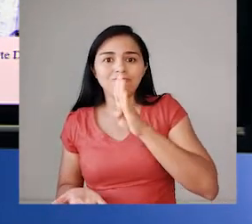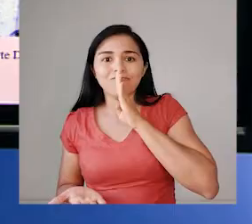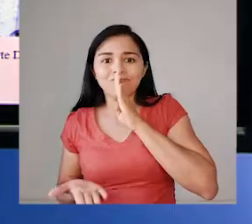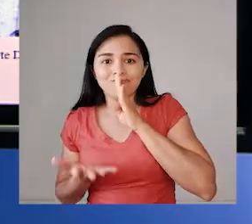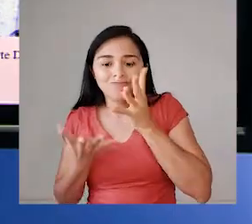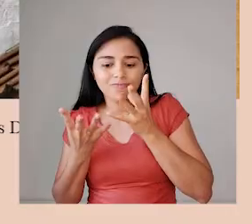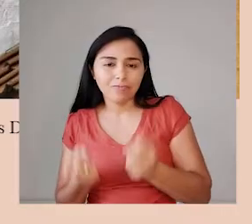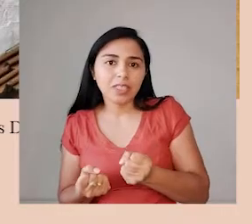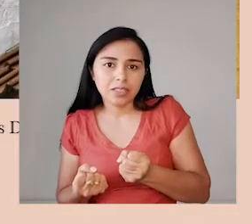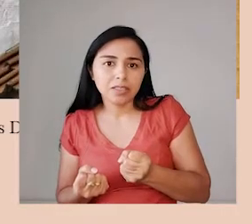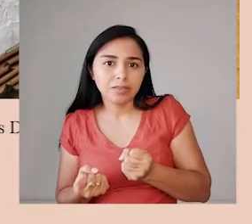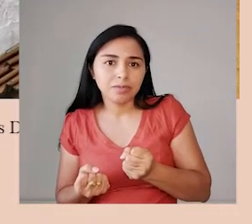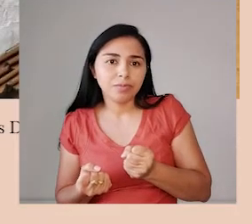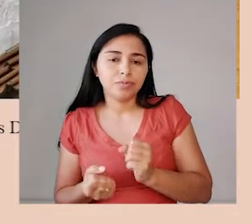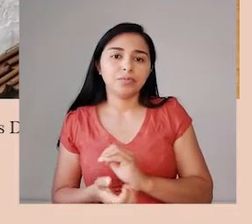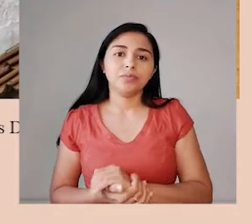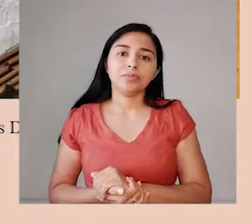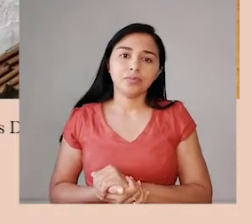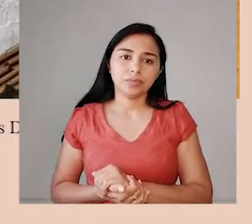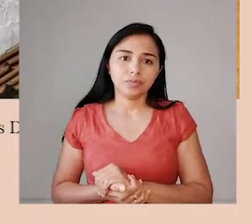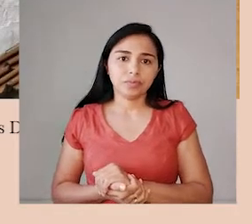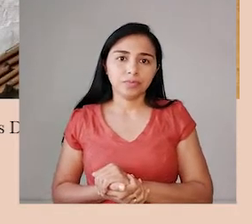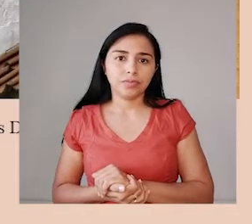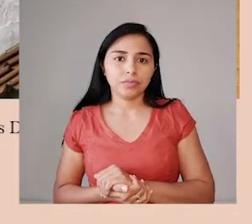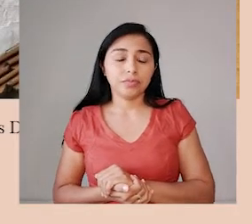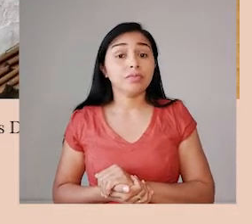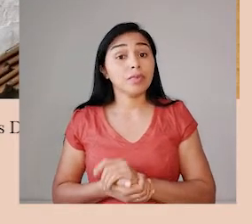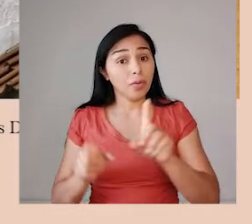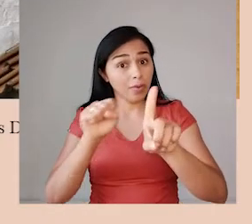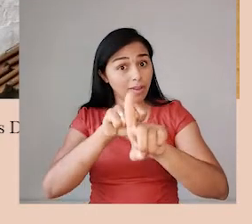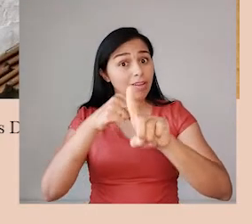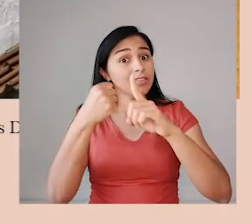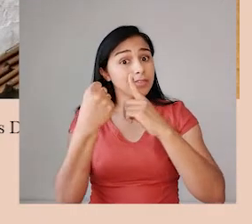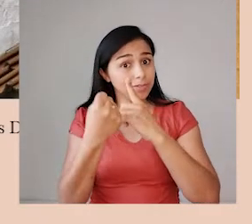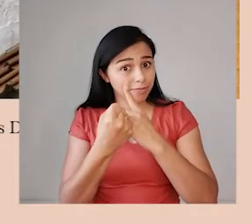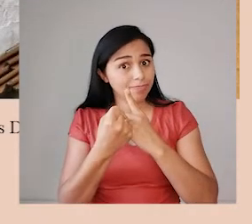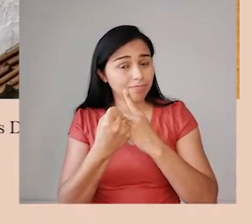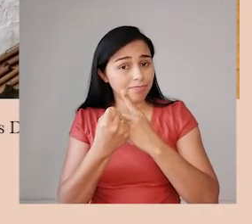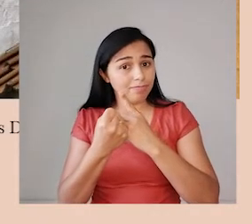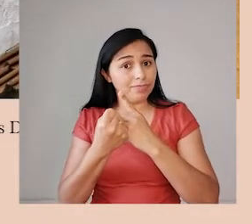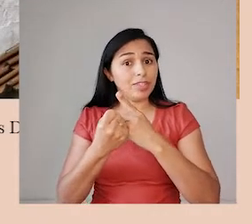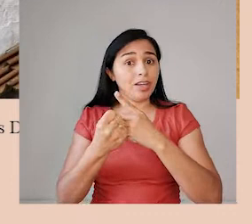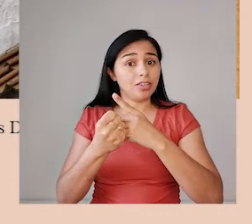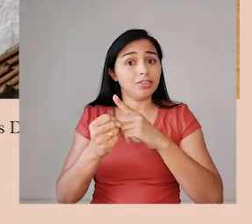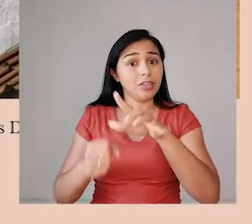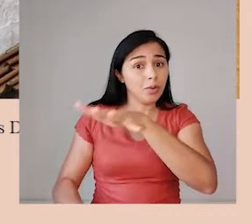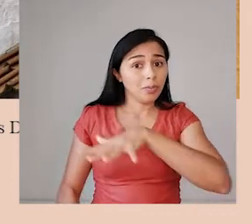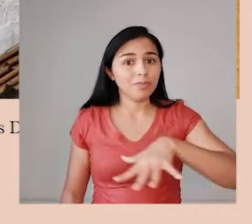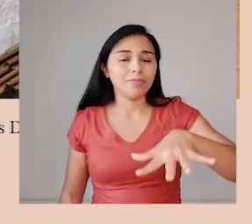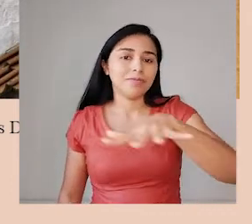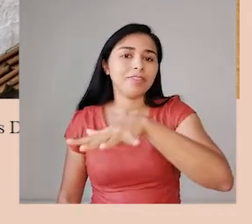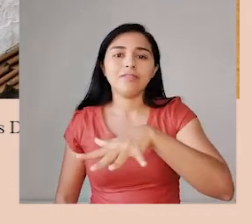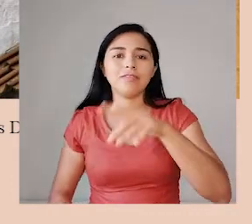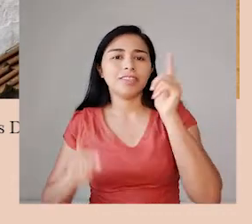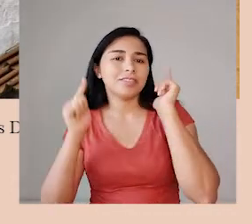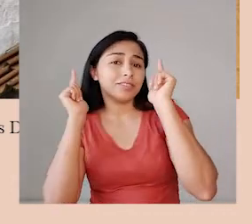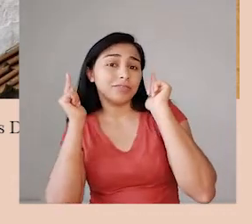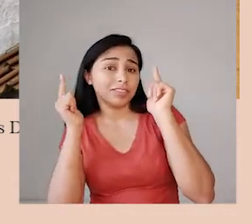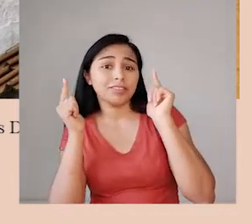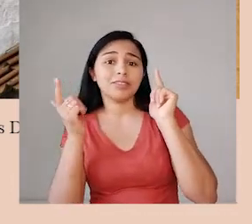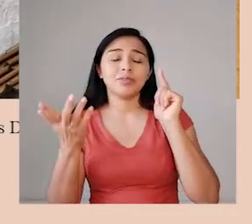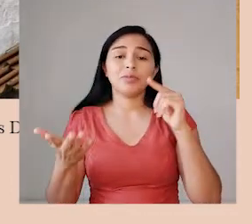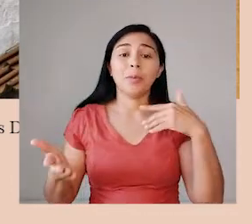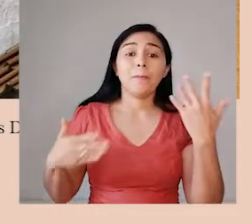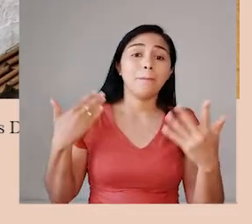seguir o exemplo. A sociedade, de um modo geral, vai se divertir, vai passear, vai